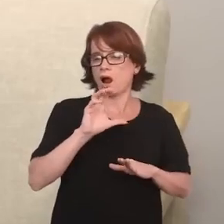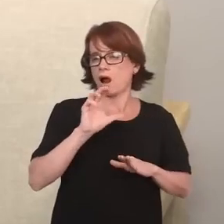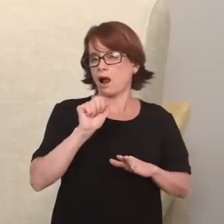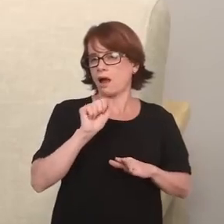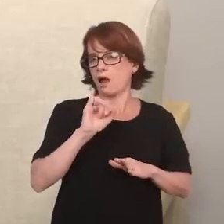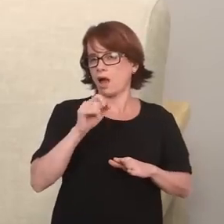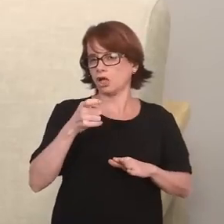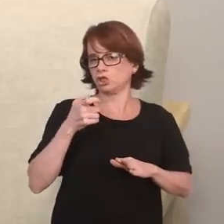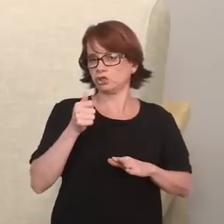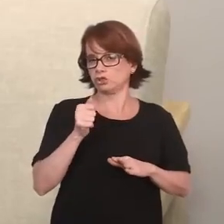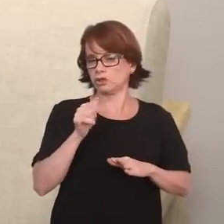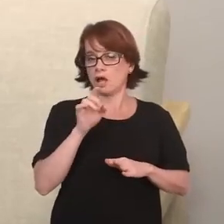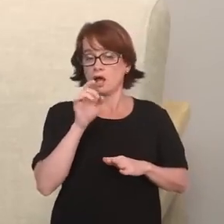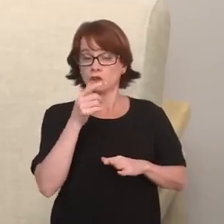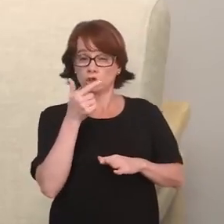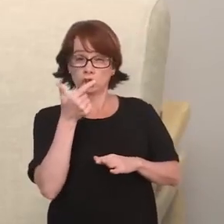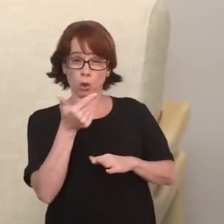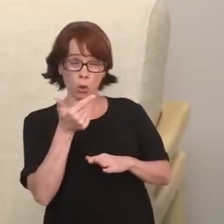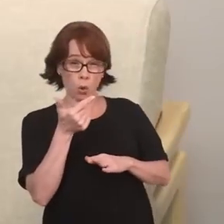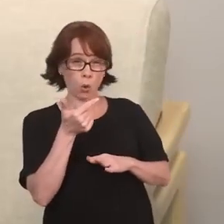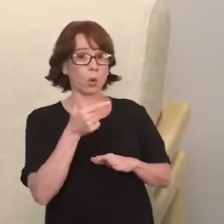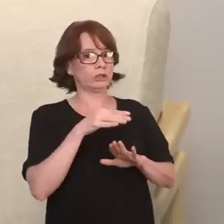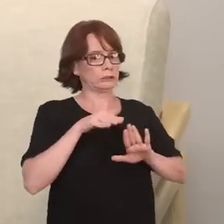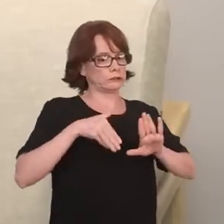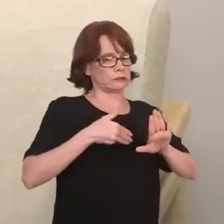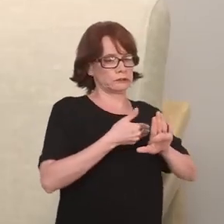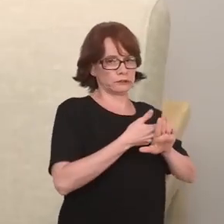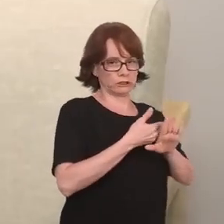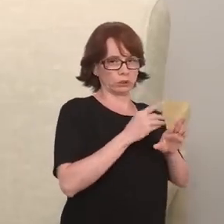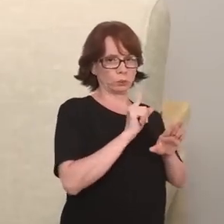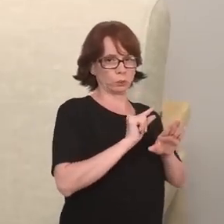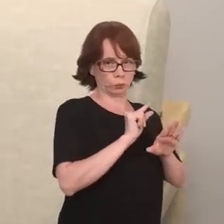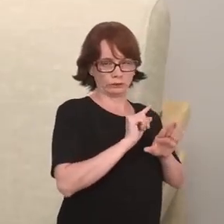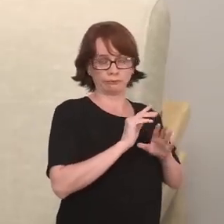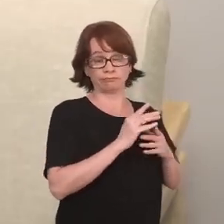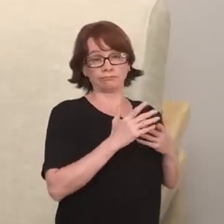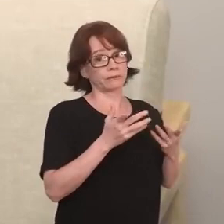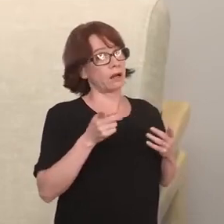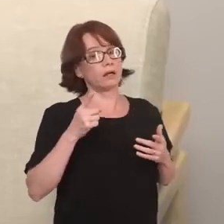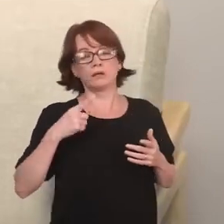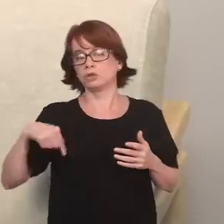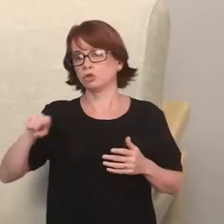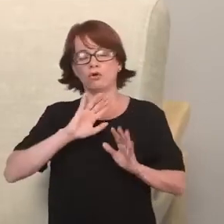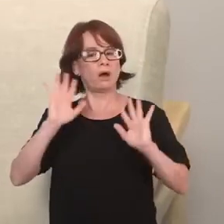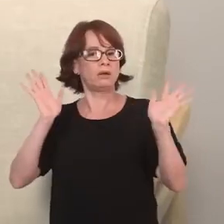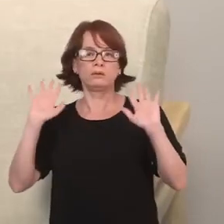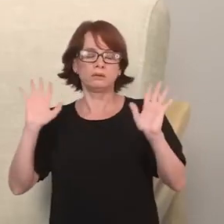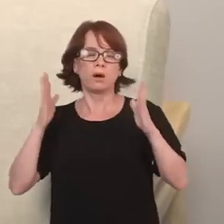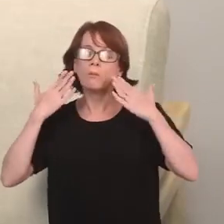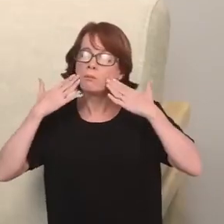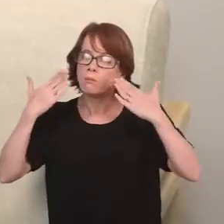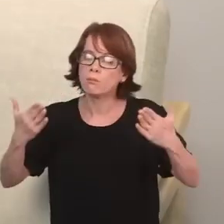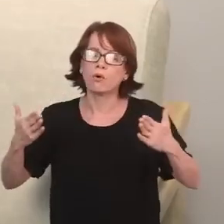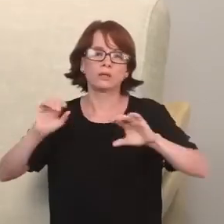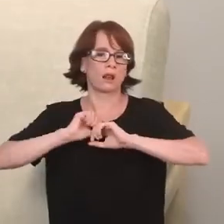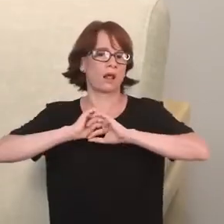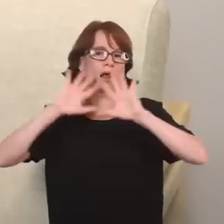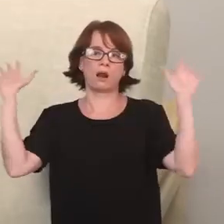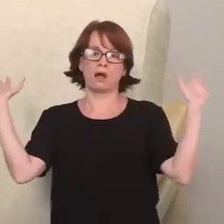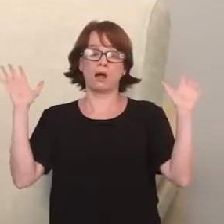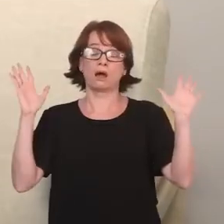a gente tem que continuar sempre conversando com o nosso eleitor, mostrando a nossa cara, mostrando a nossa pauta,